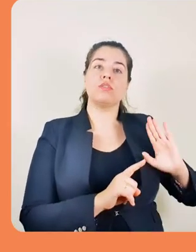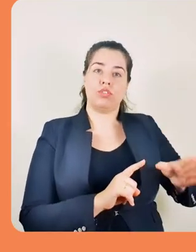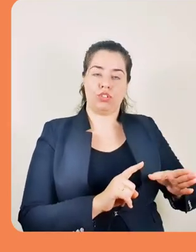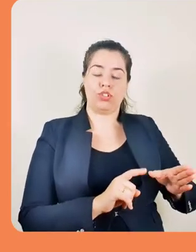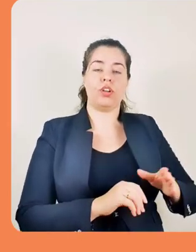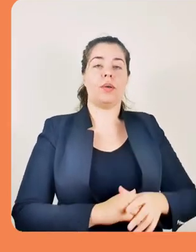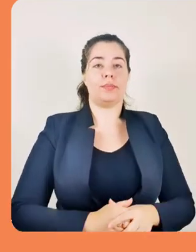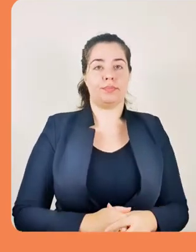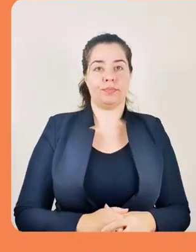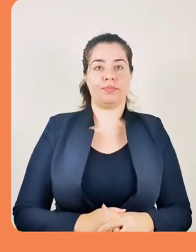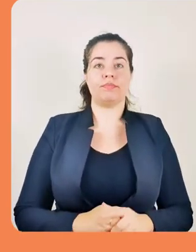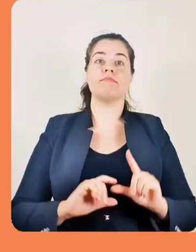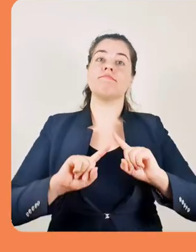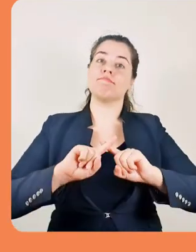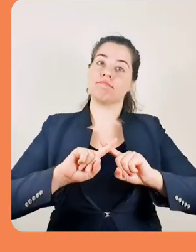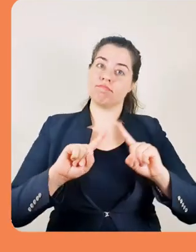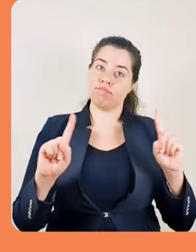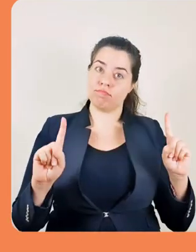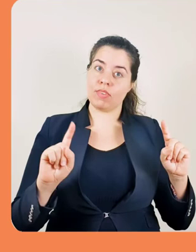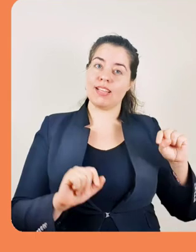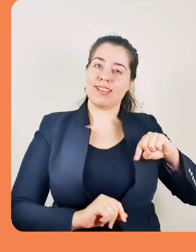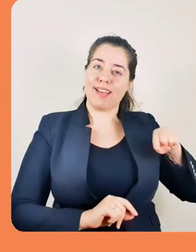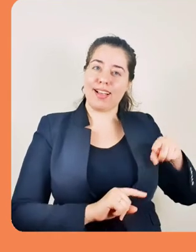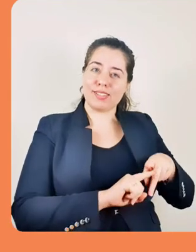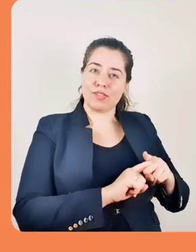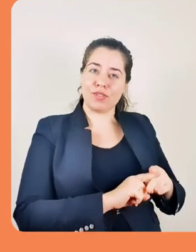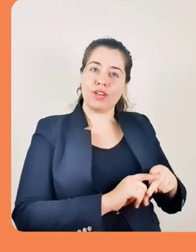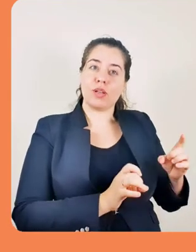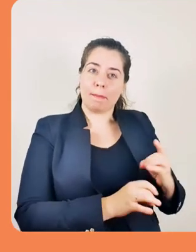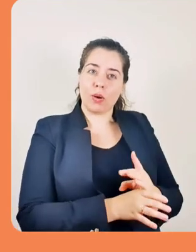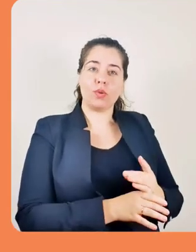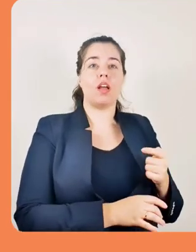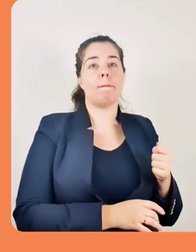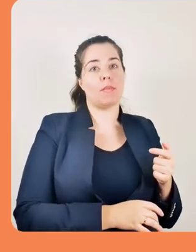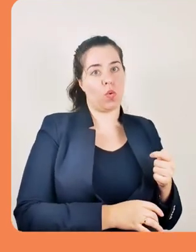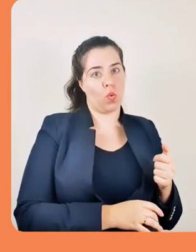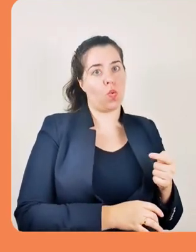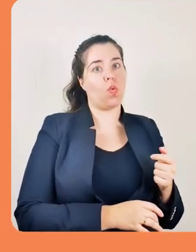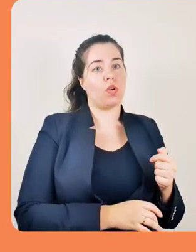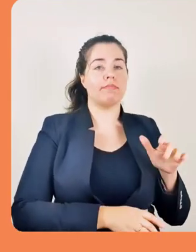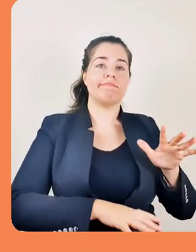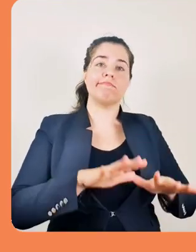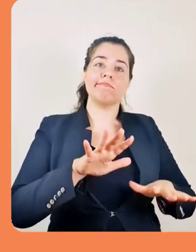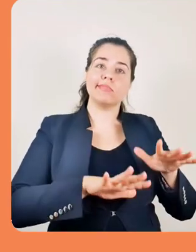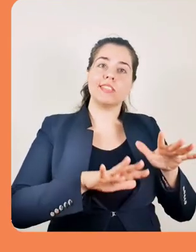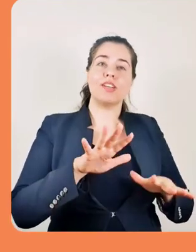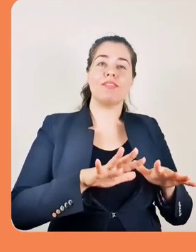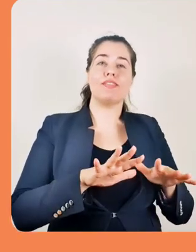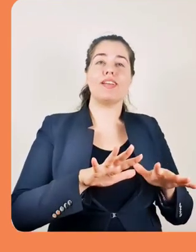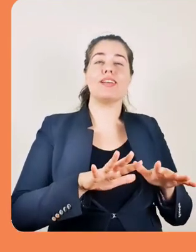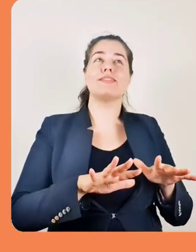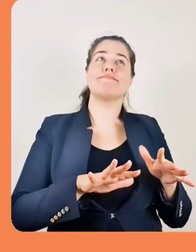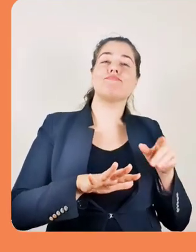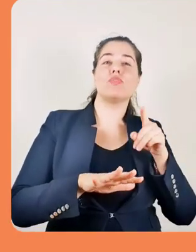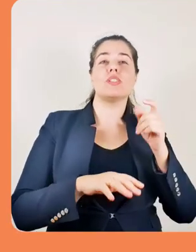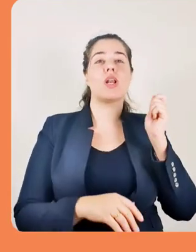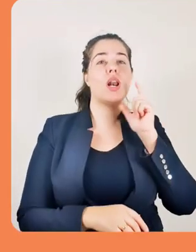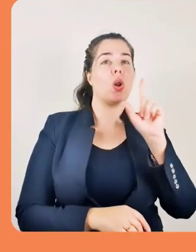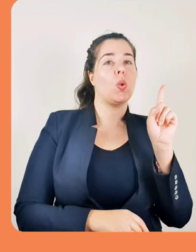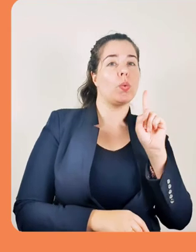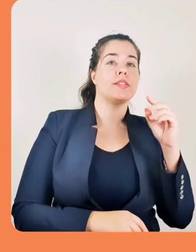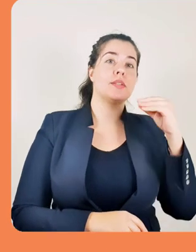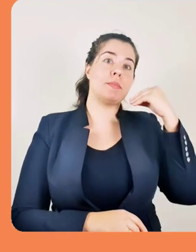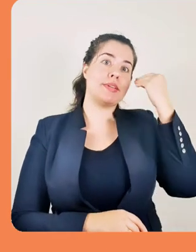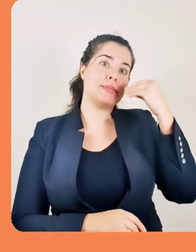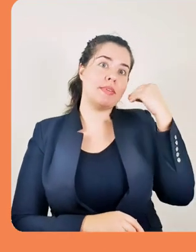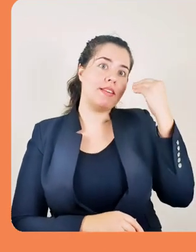configurações para selecionadas entretanto elas são bem poucas e talvez não